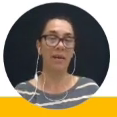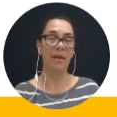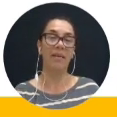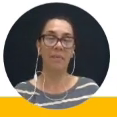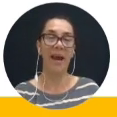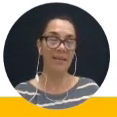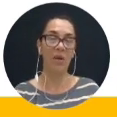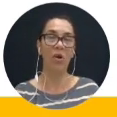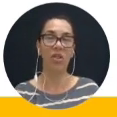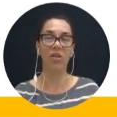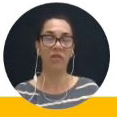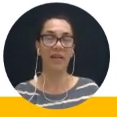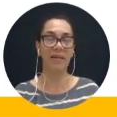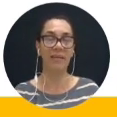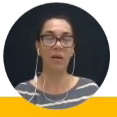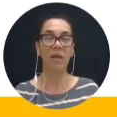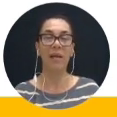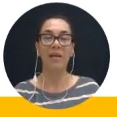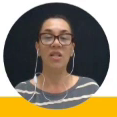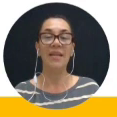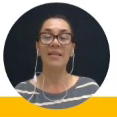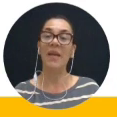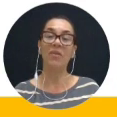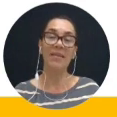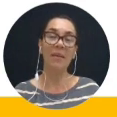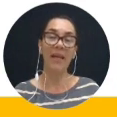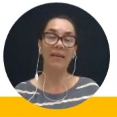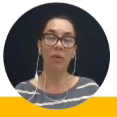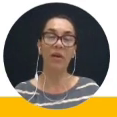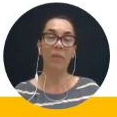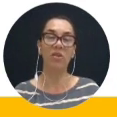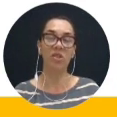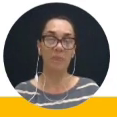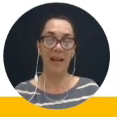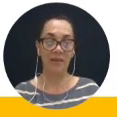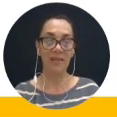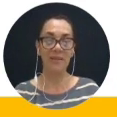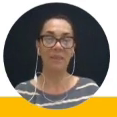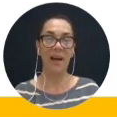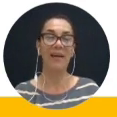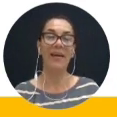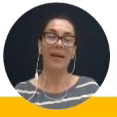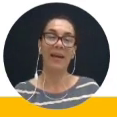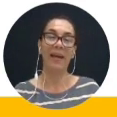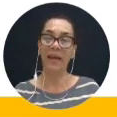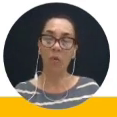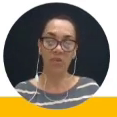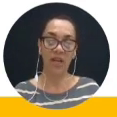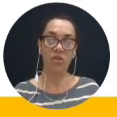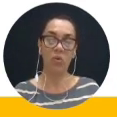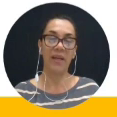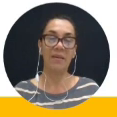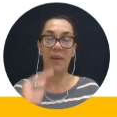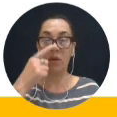linguística, lógica da alfabetização, diz respeito a segmentar oralmente as palavras, tá? Tem